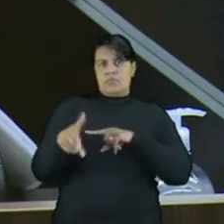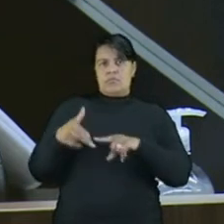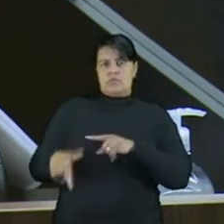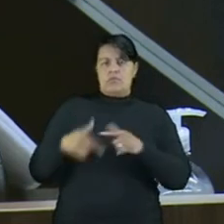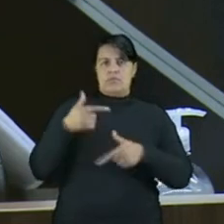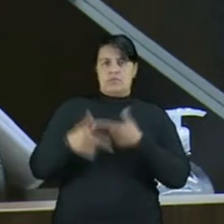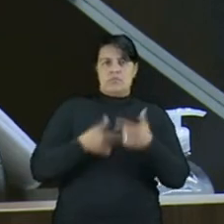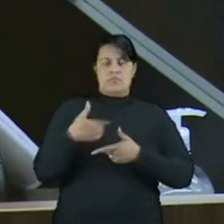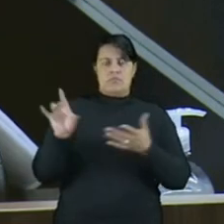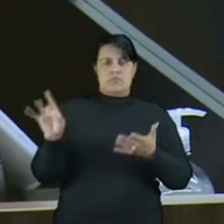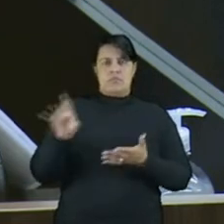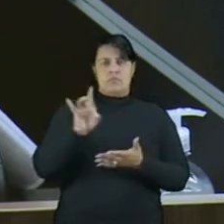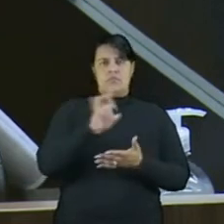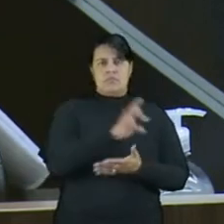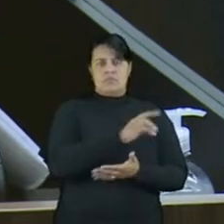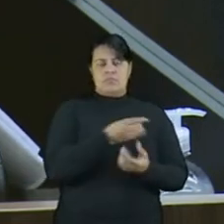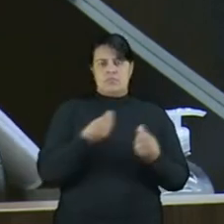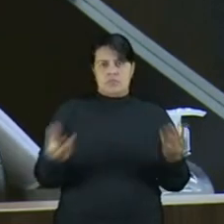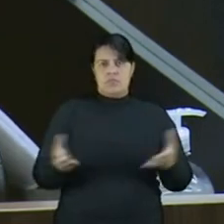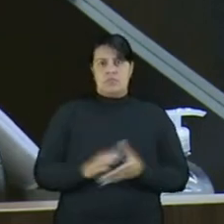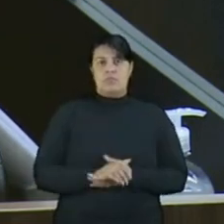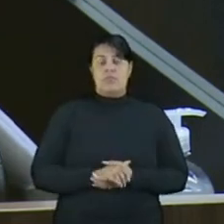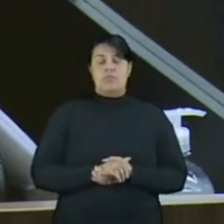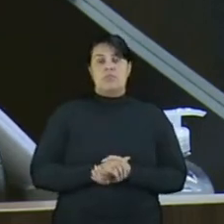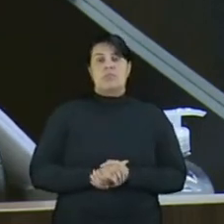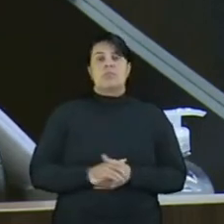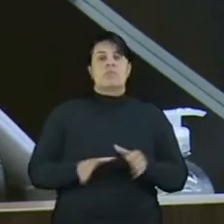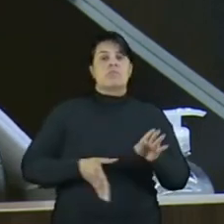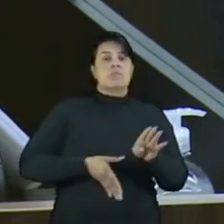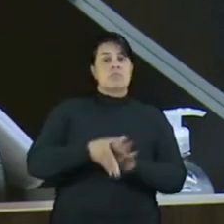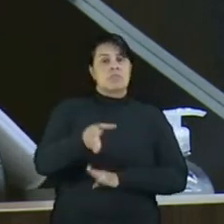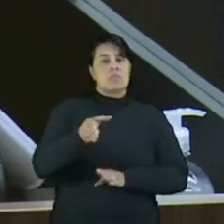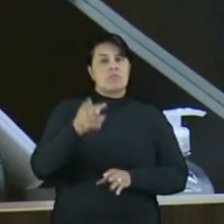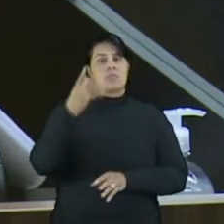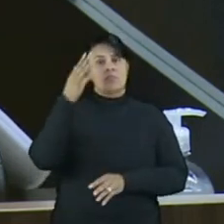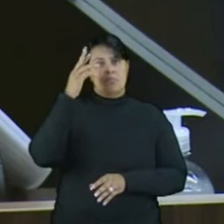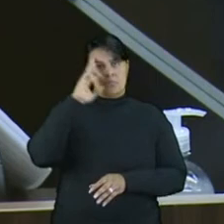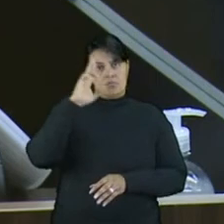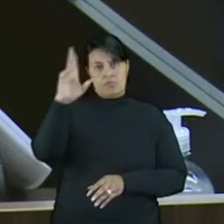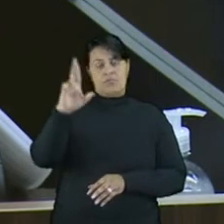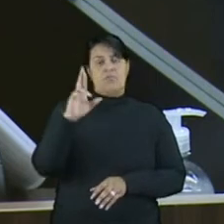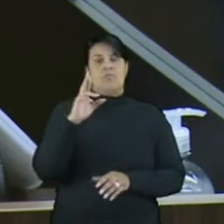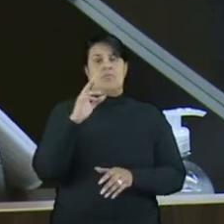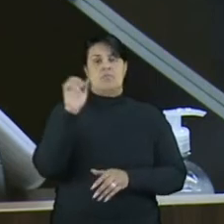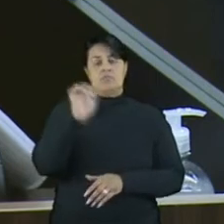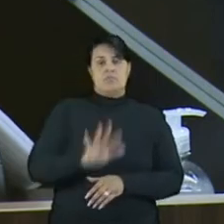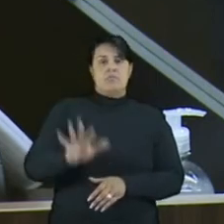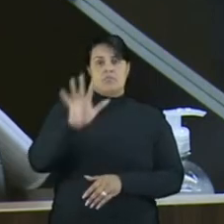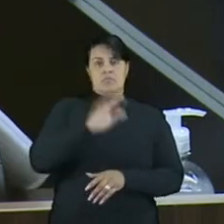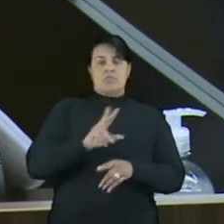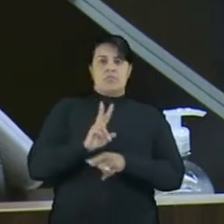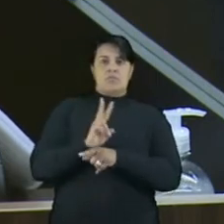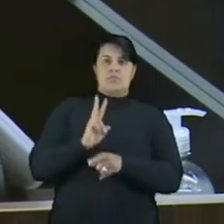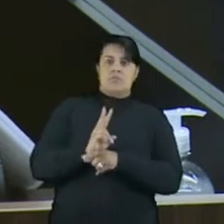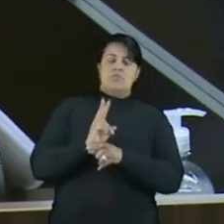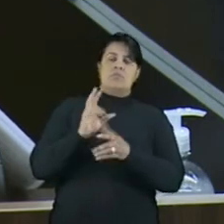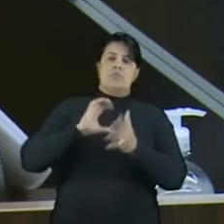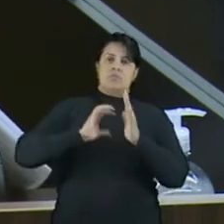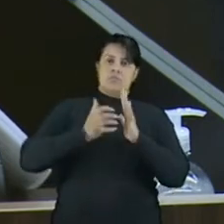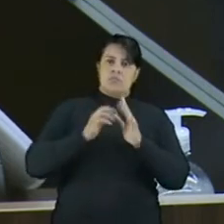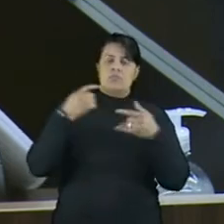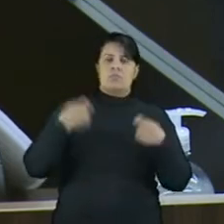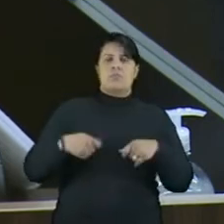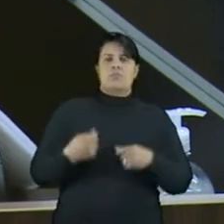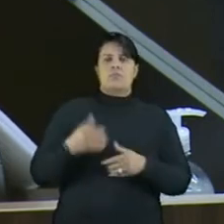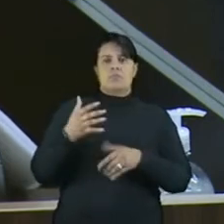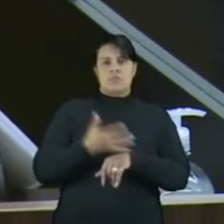suas atribuições. Recomendar à Autoridade Nacional de Proteção de Dados que aperfeiçoe os